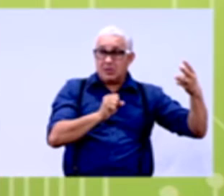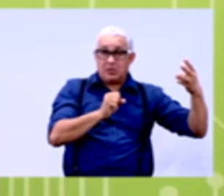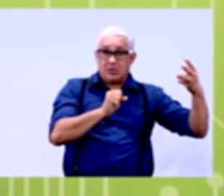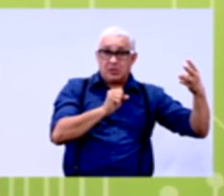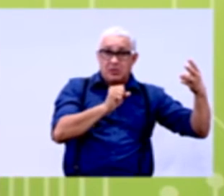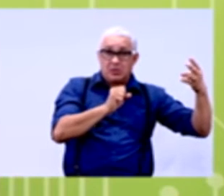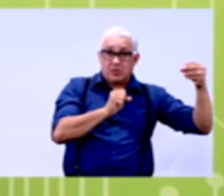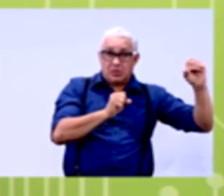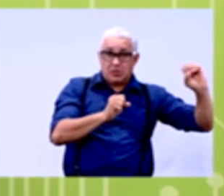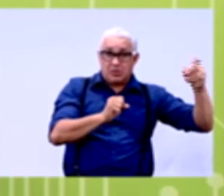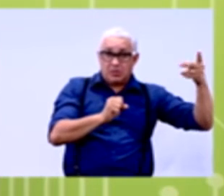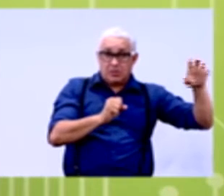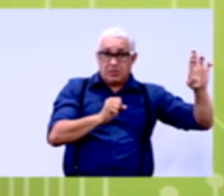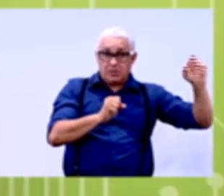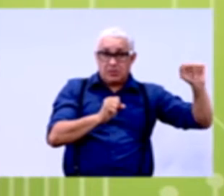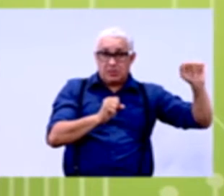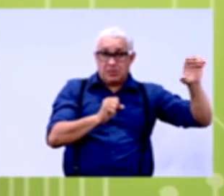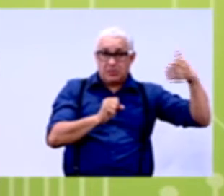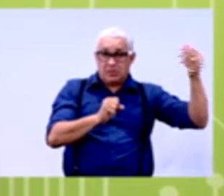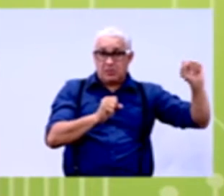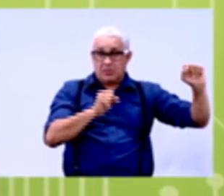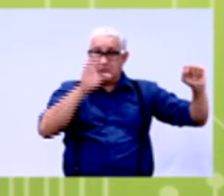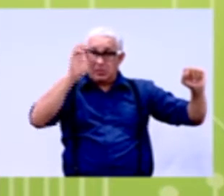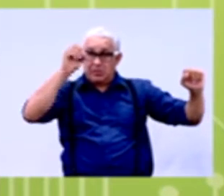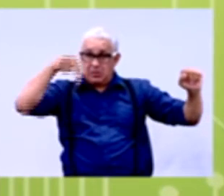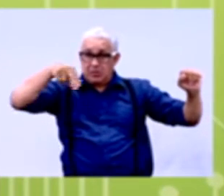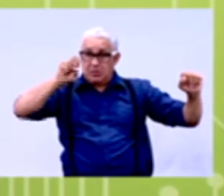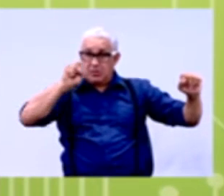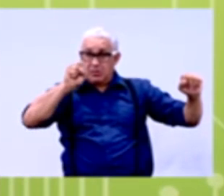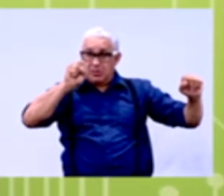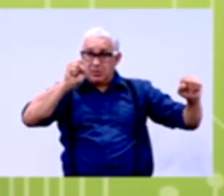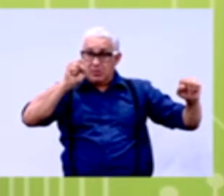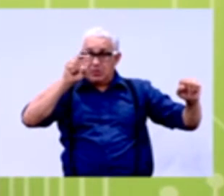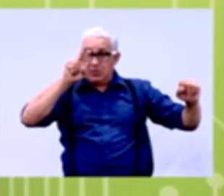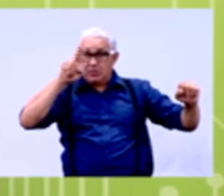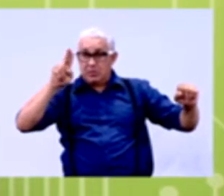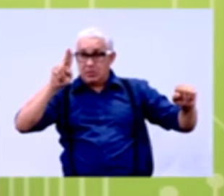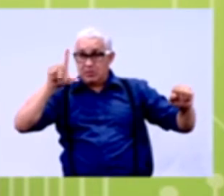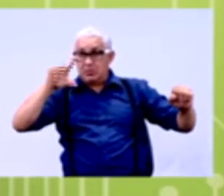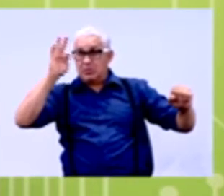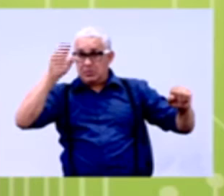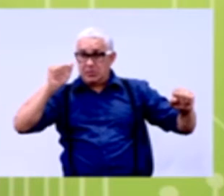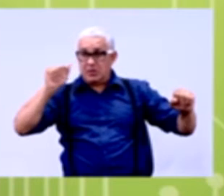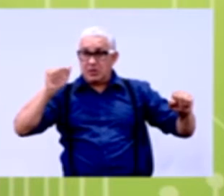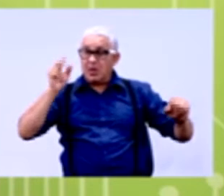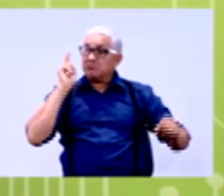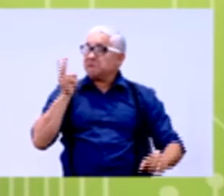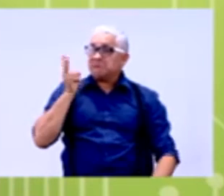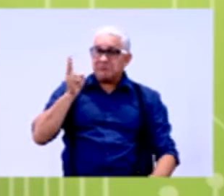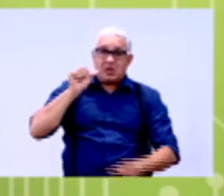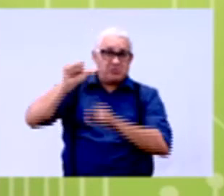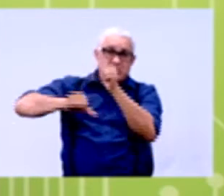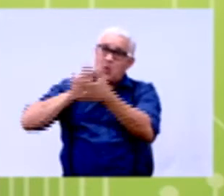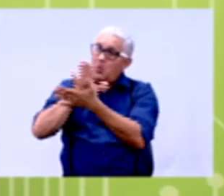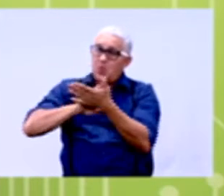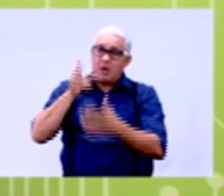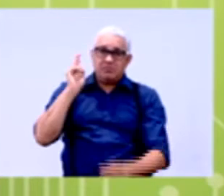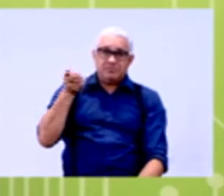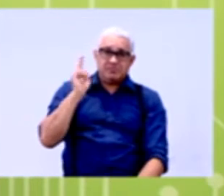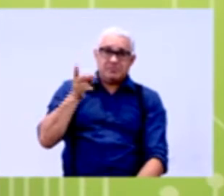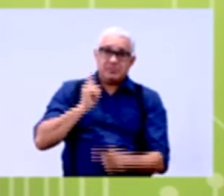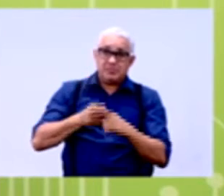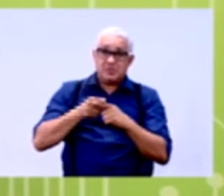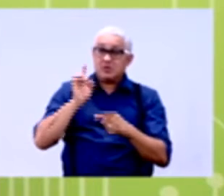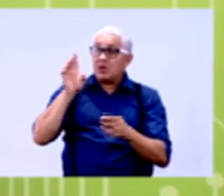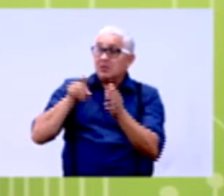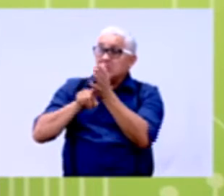operação. Já a consulta, o que acontece? Ela não muda o estado da informação, porque é simplesmente uma